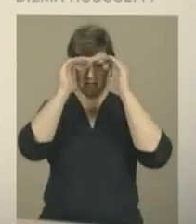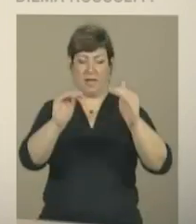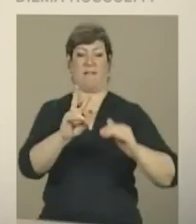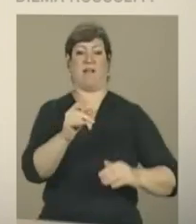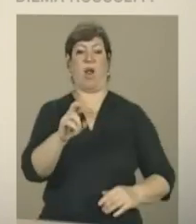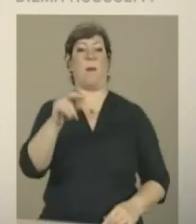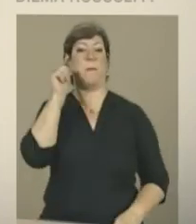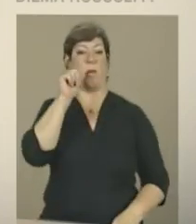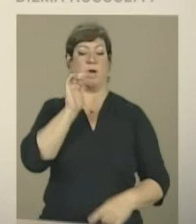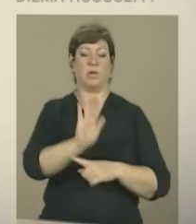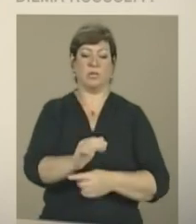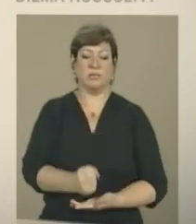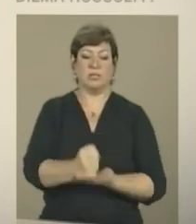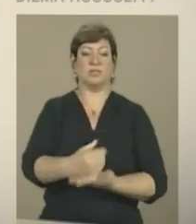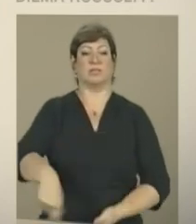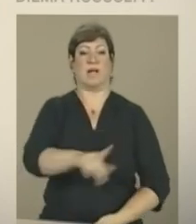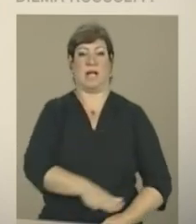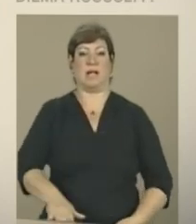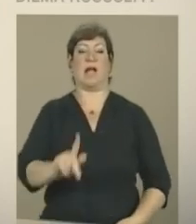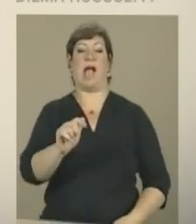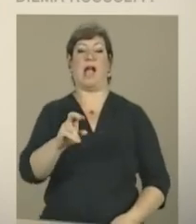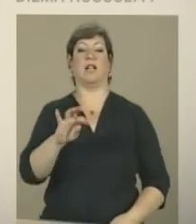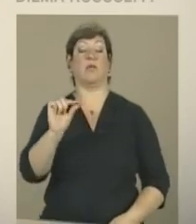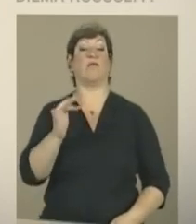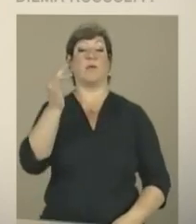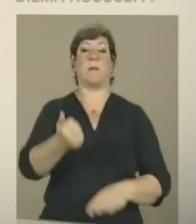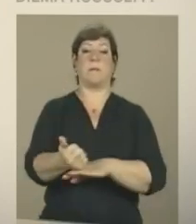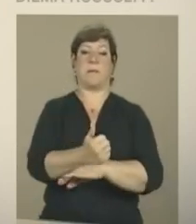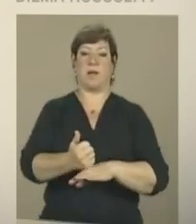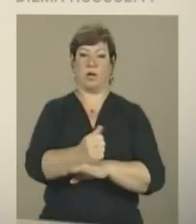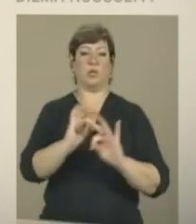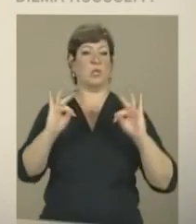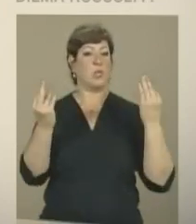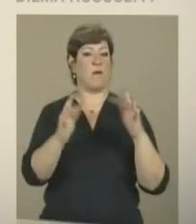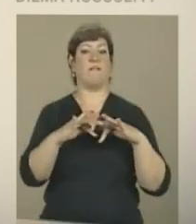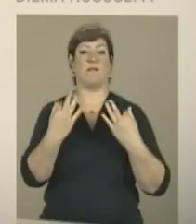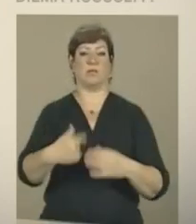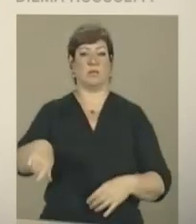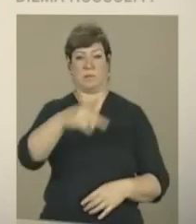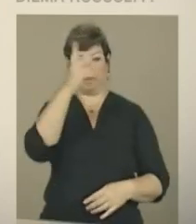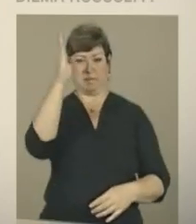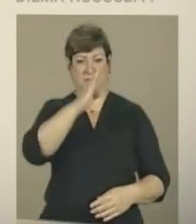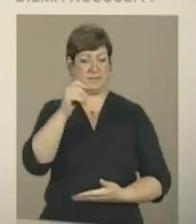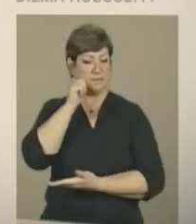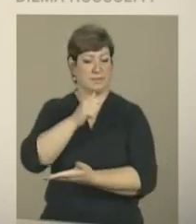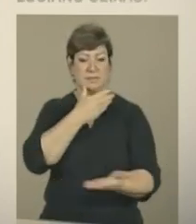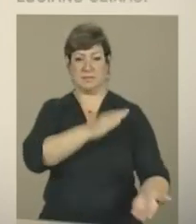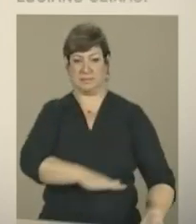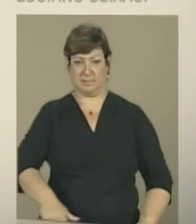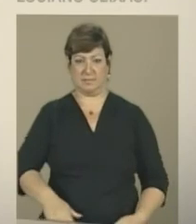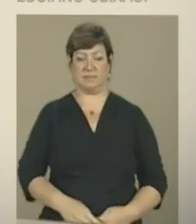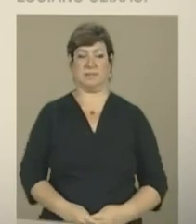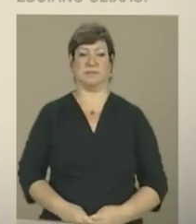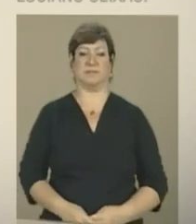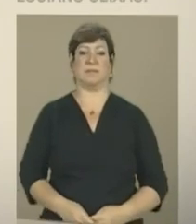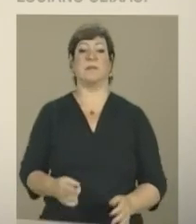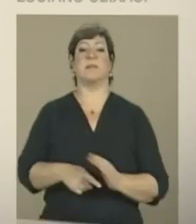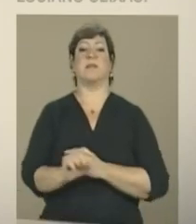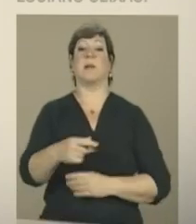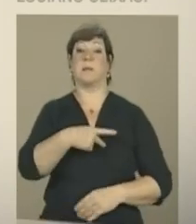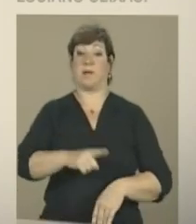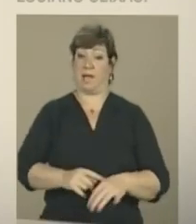mulheres protege as crianças garante um futuro melhor para todos os brasileirinhos e as Brasileirinhas apresenta